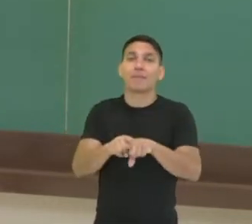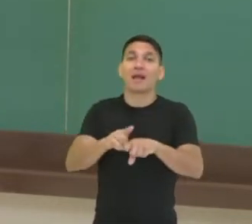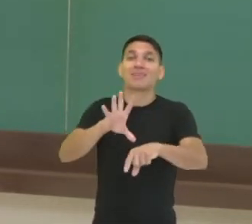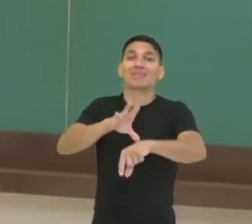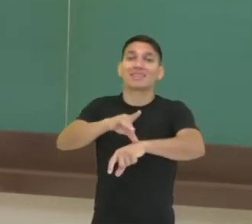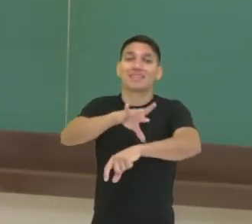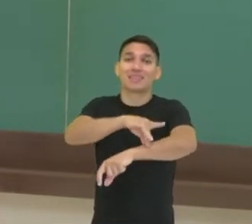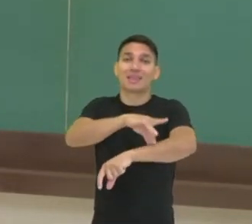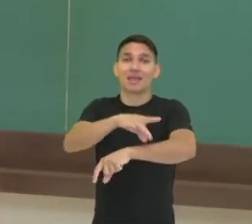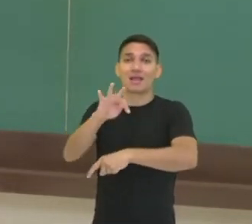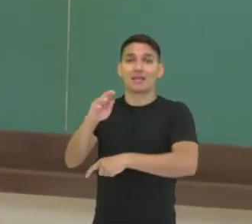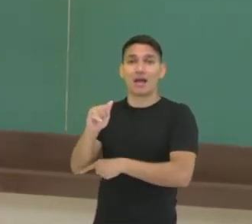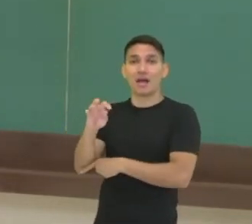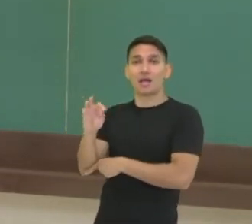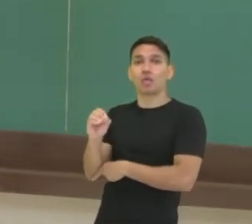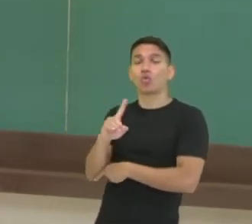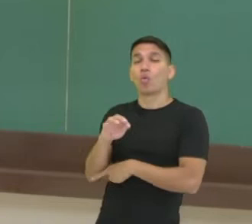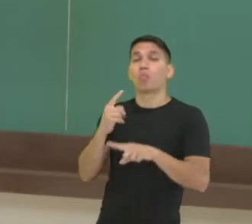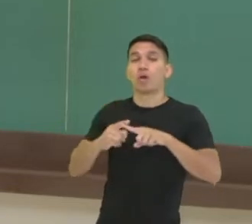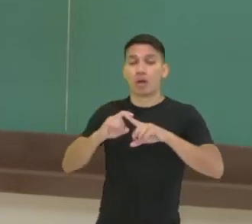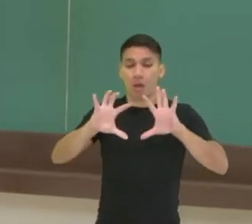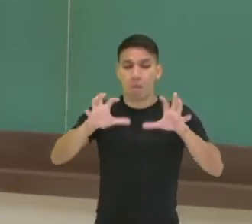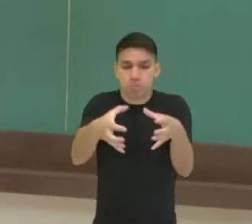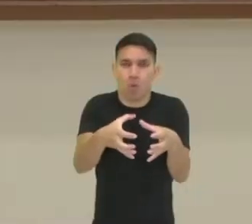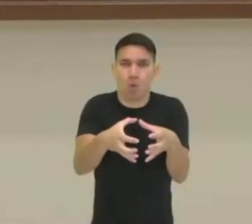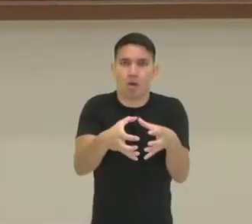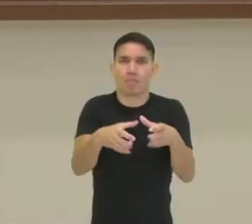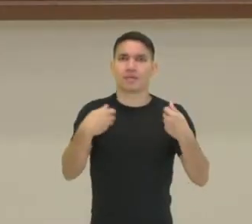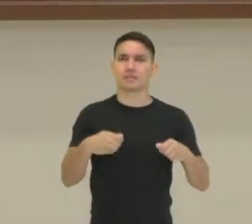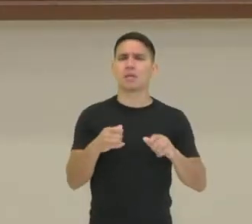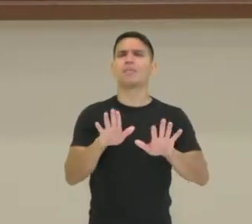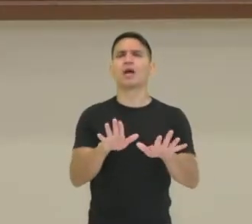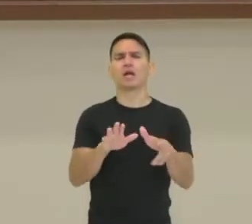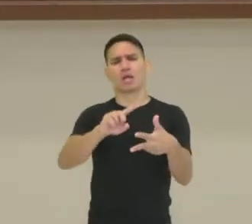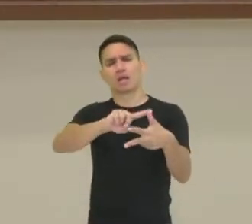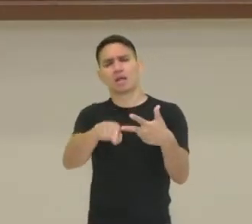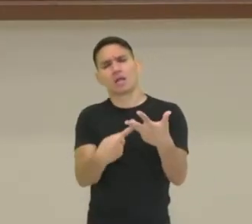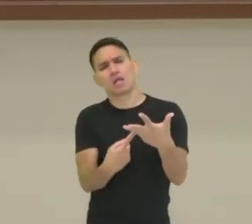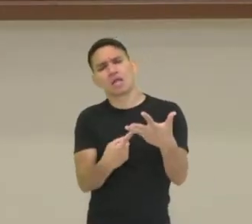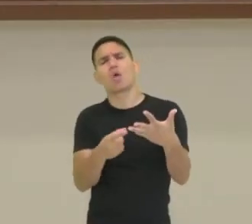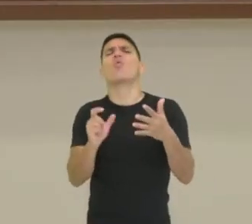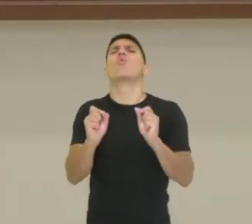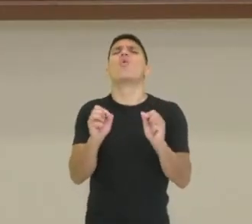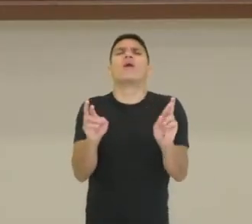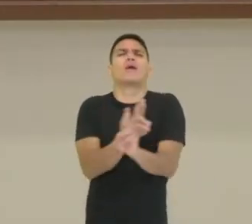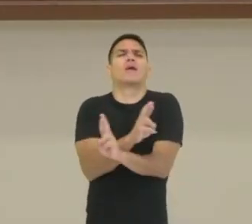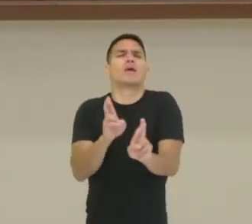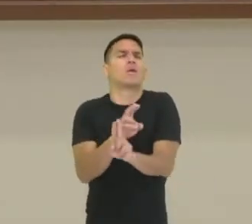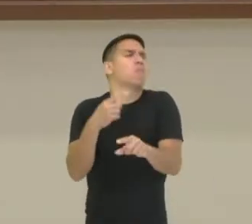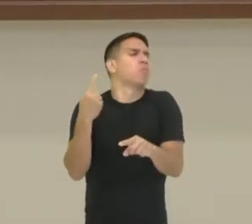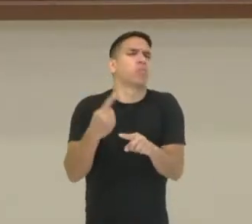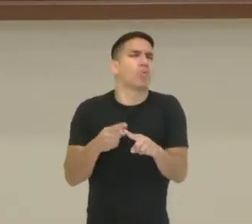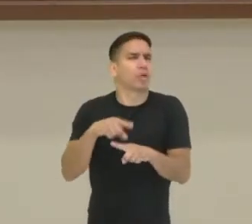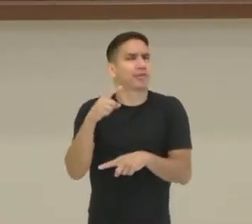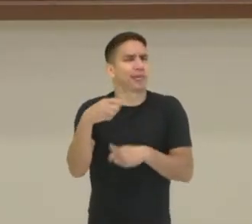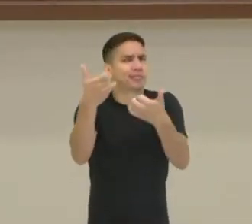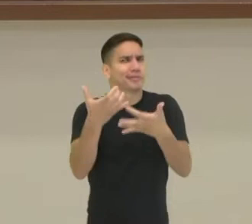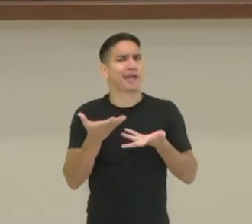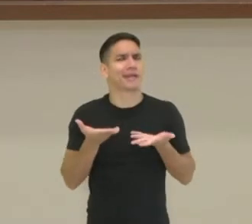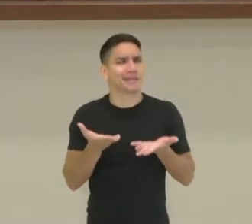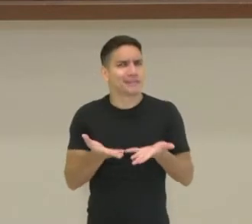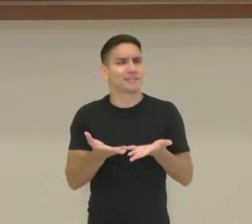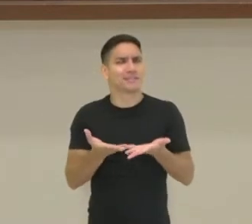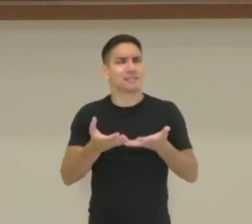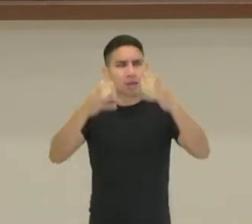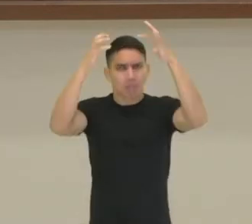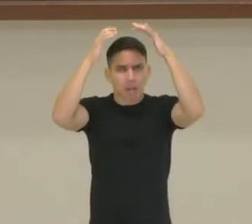segurar e agarrar a bola. Mas agora eu pergunto, qual é a relação desses sentidos? Por que nós estamos falando do sistema